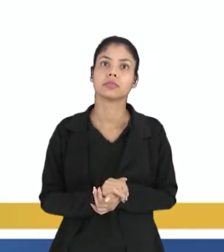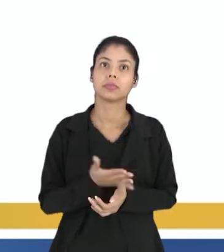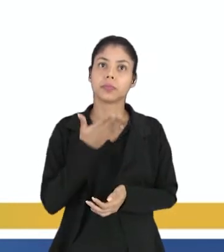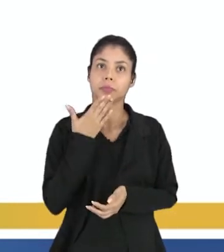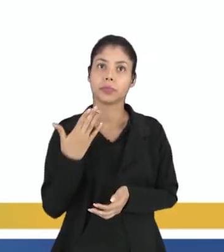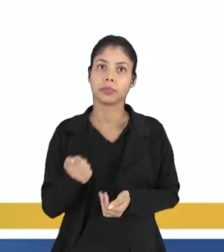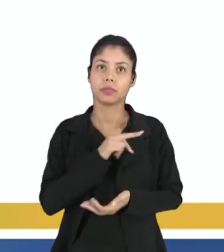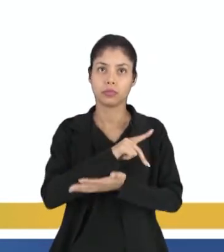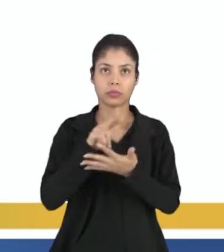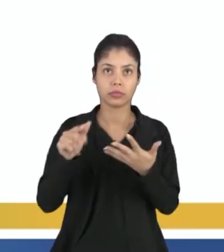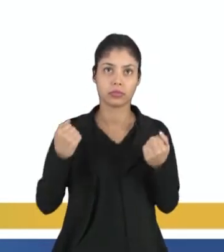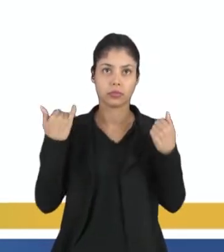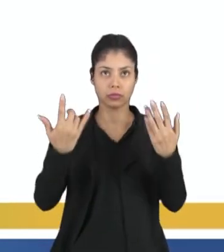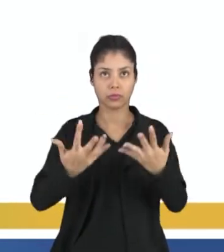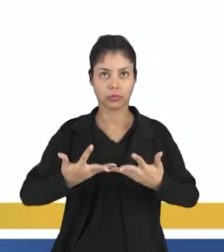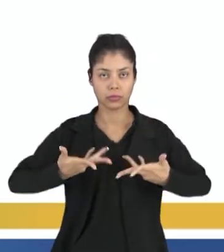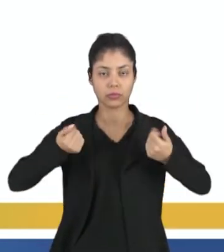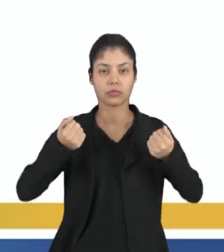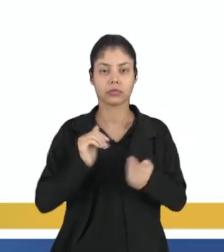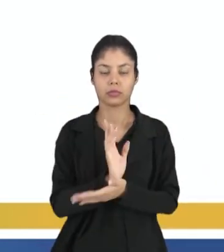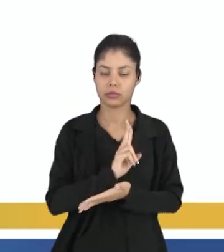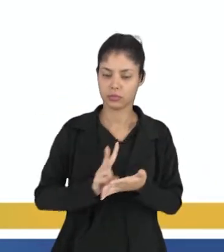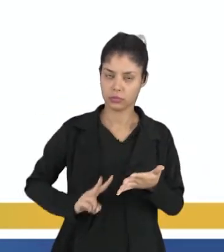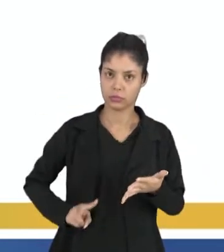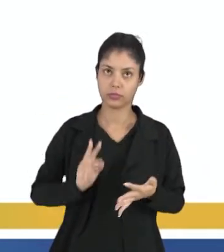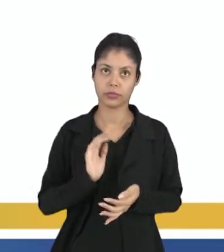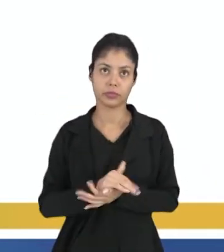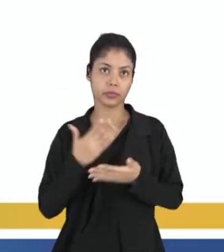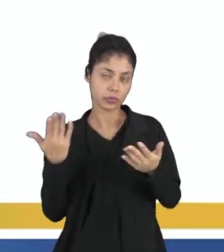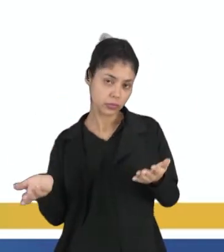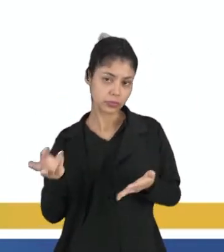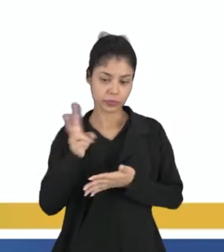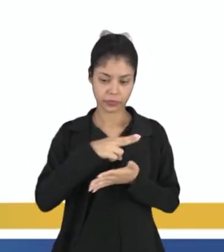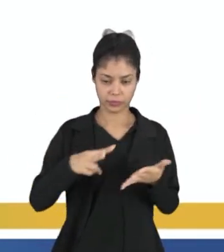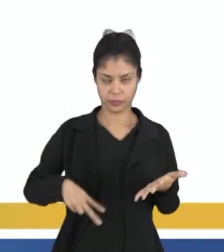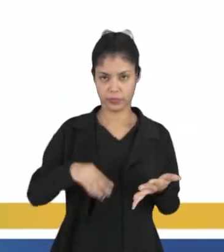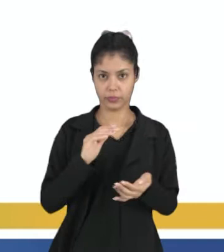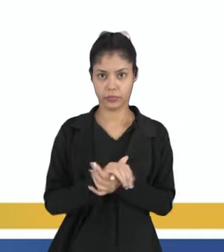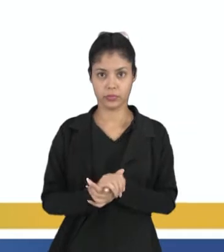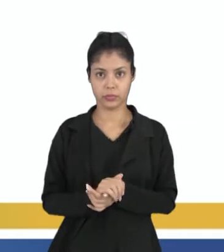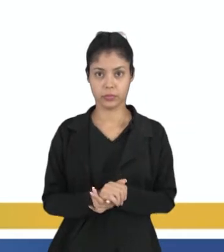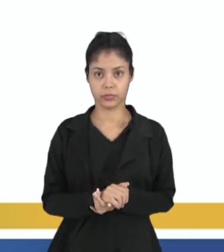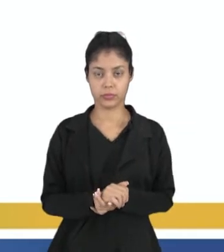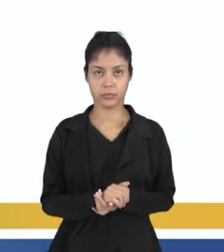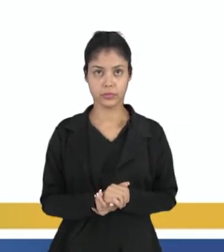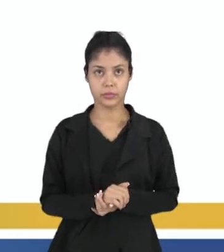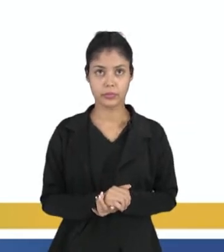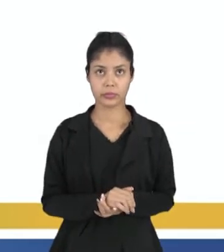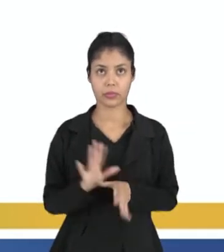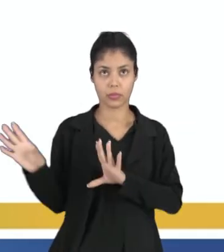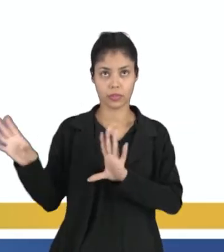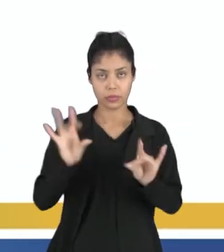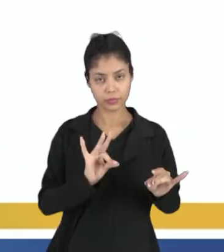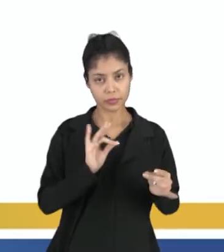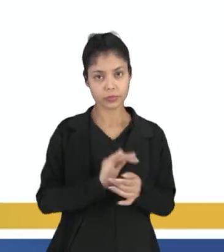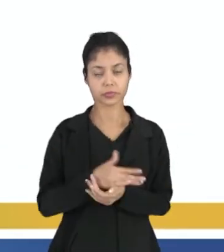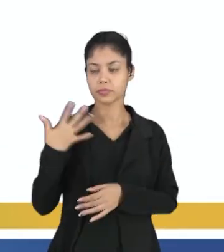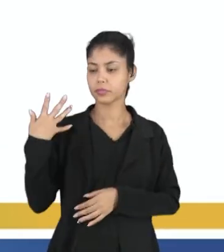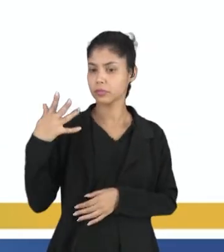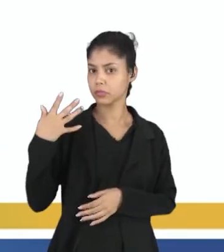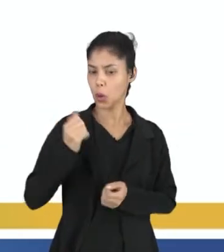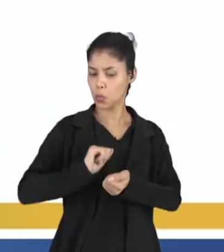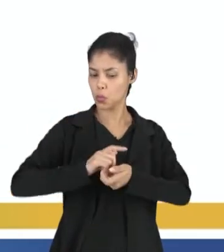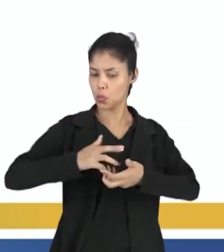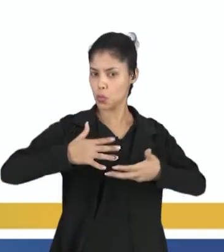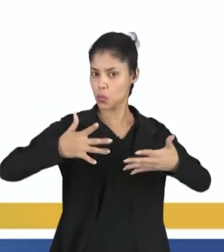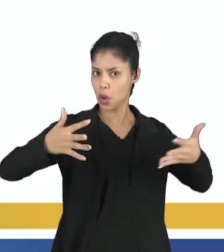e aprimora diversas habilidades do leitor. Então, a leitura, ela traz um leque enorme